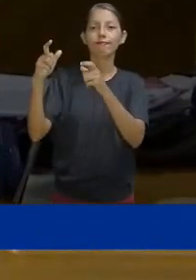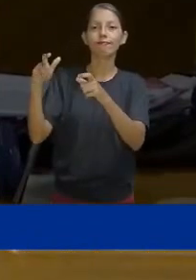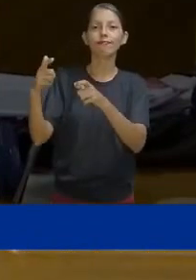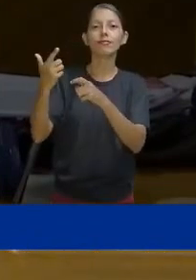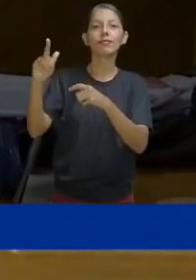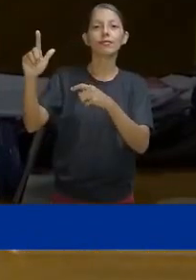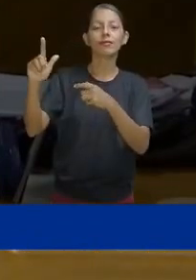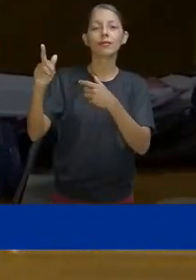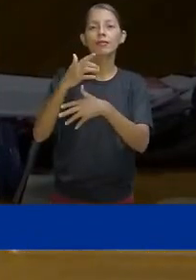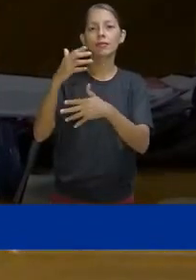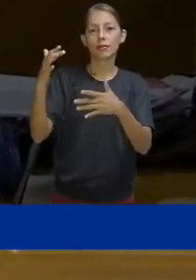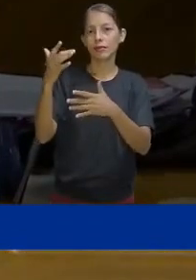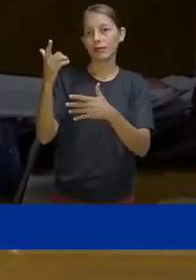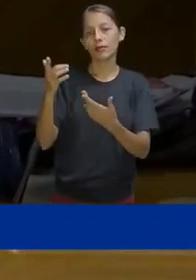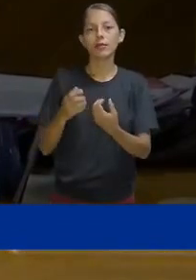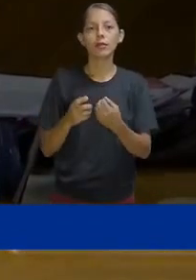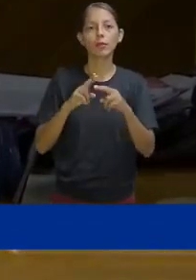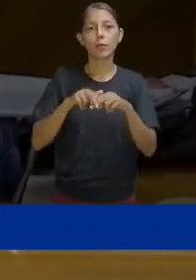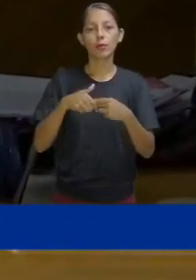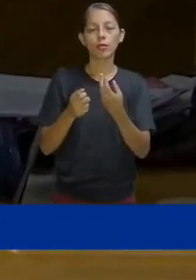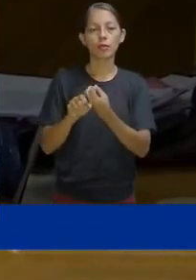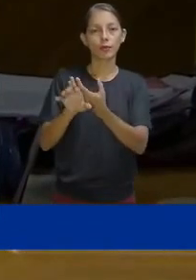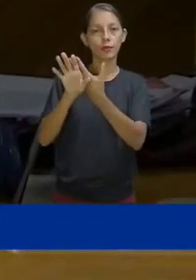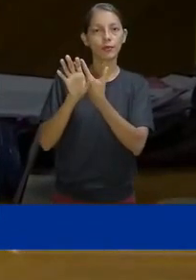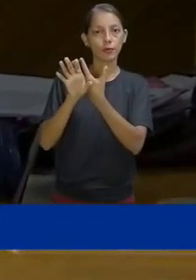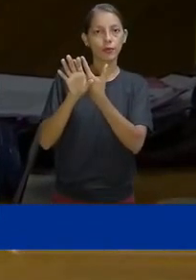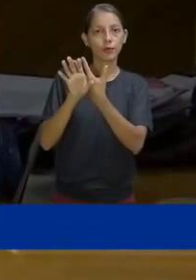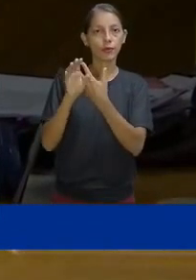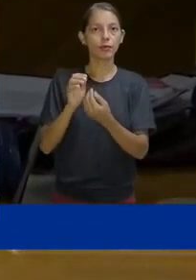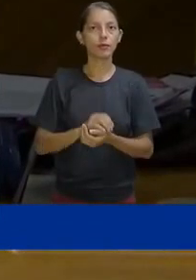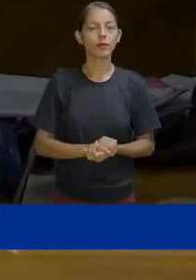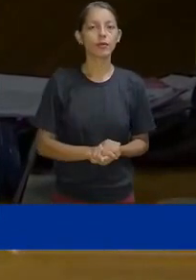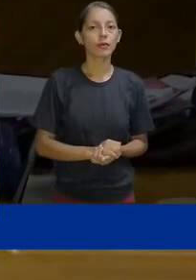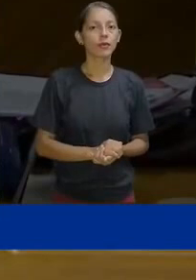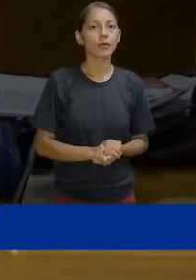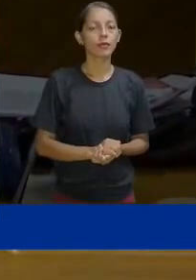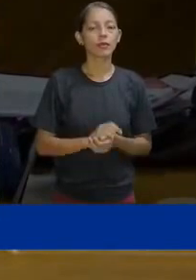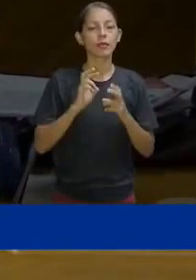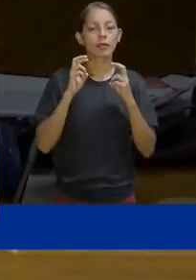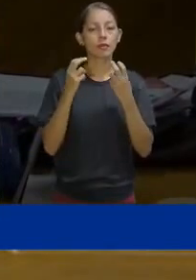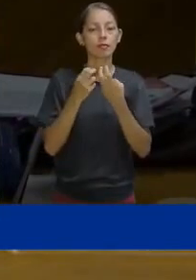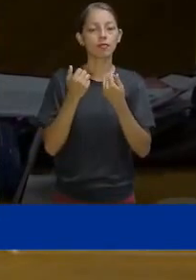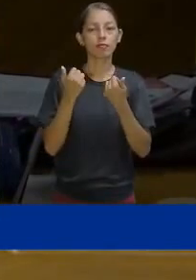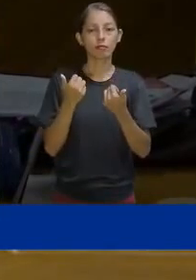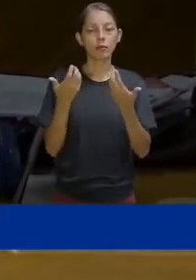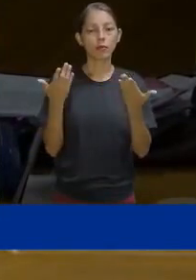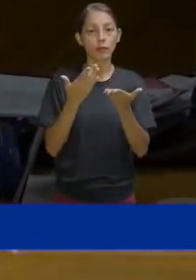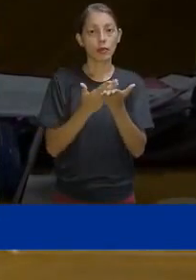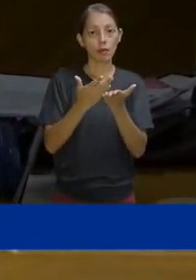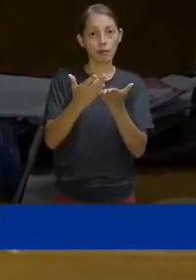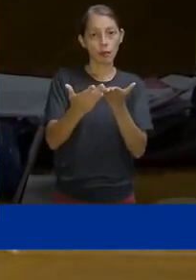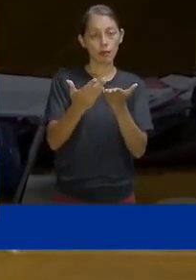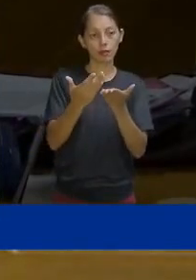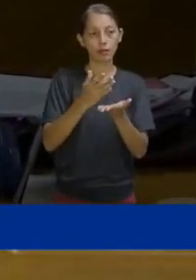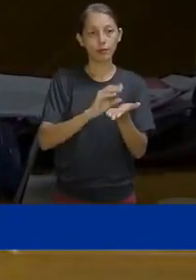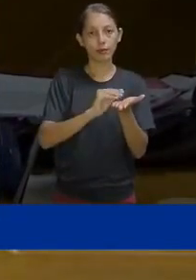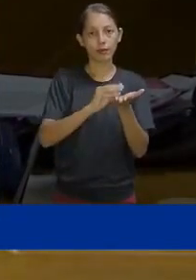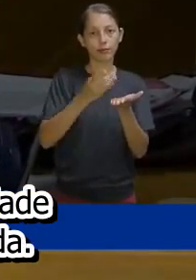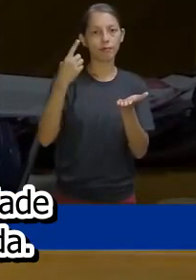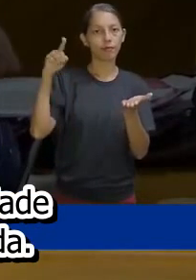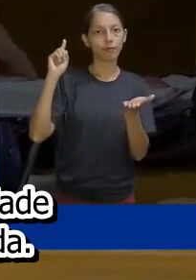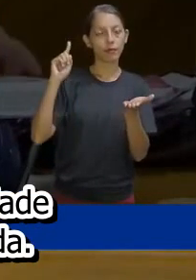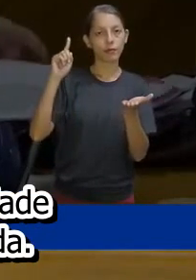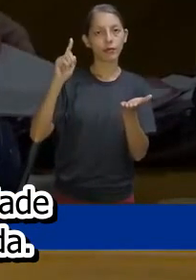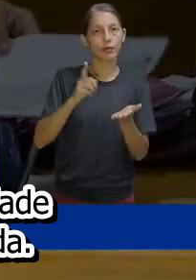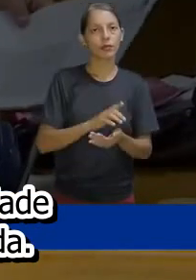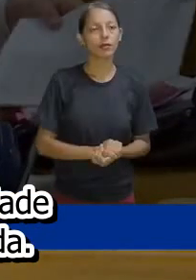e portanto, participarão remotamente. 34ª havendo sessão quórum, eu declaro judiciária aberta a nossa sessão, submetendo aos pares a ata da sessão